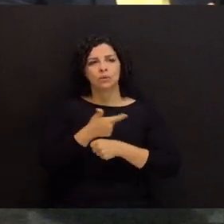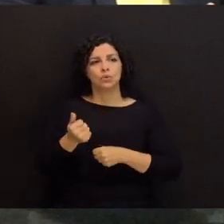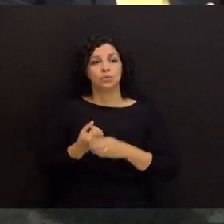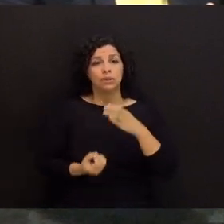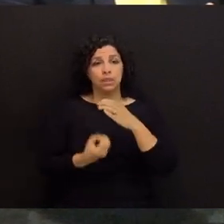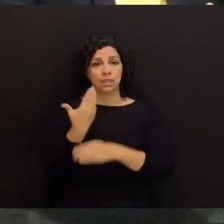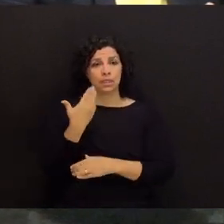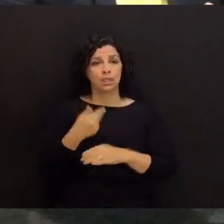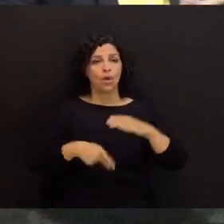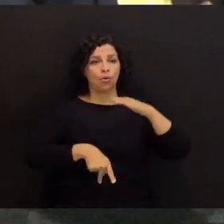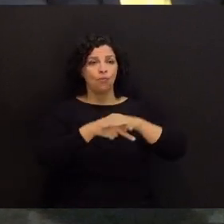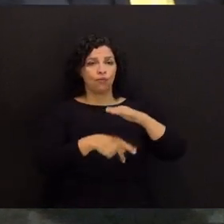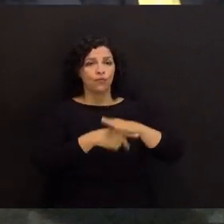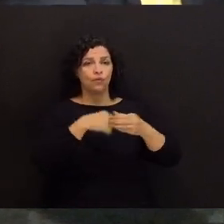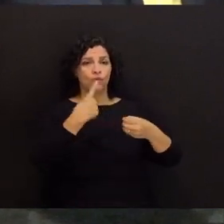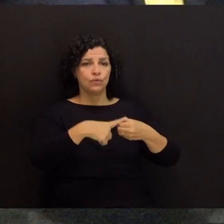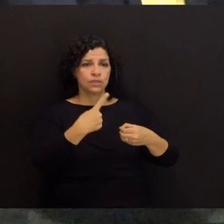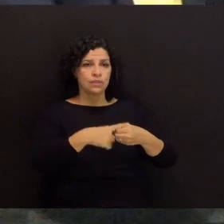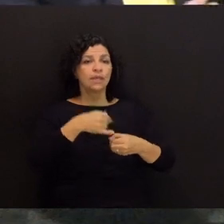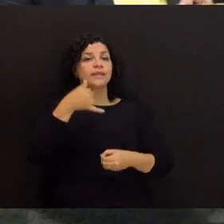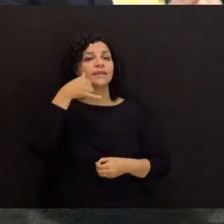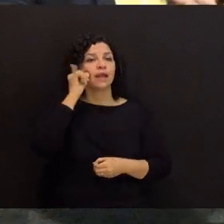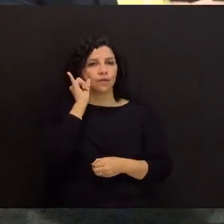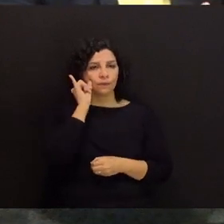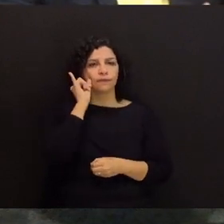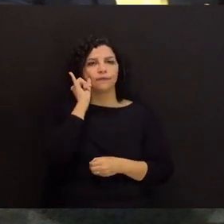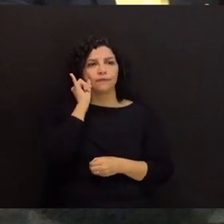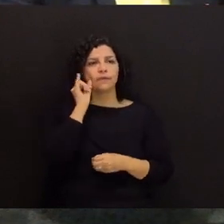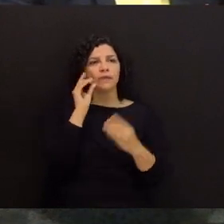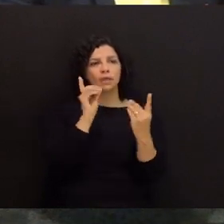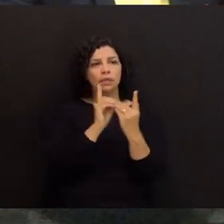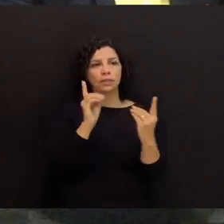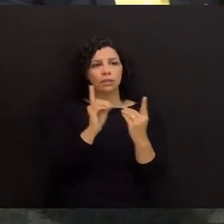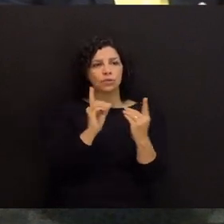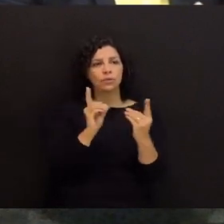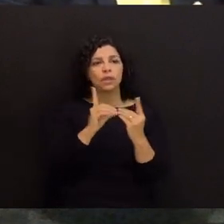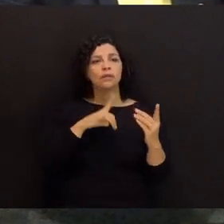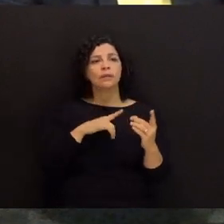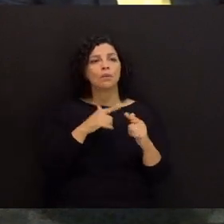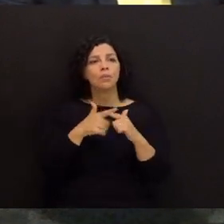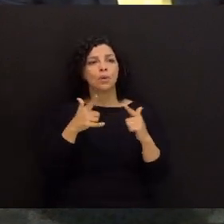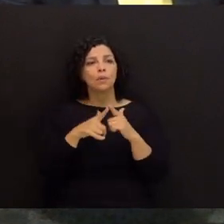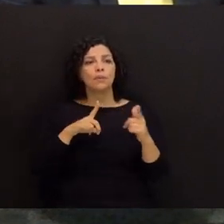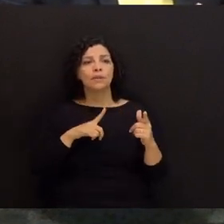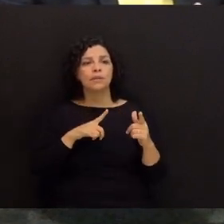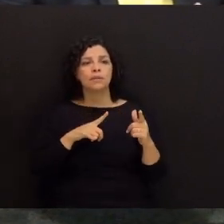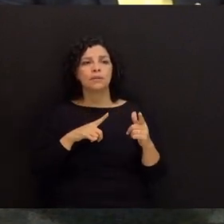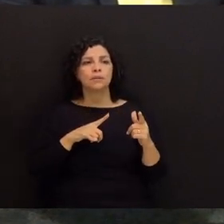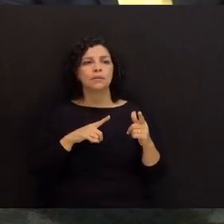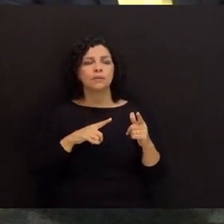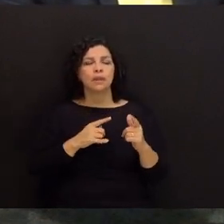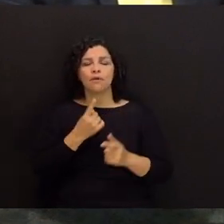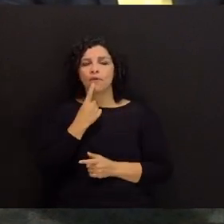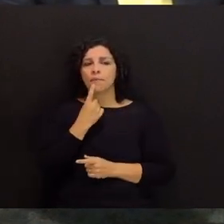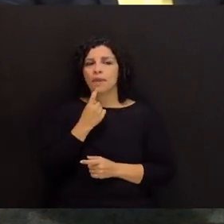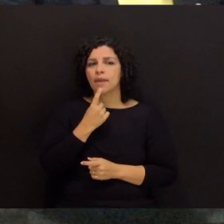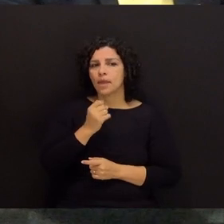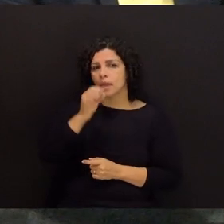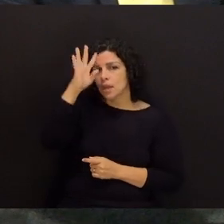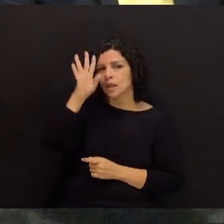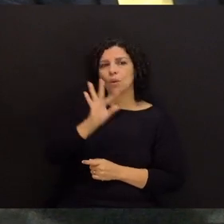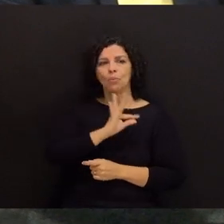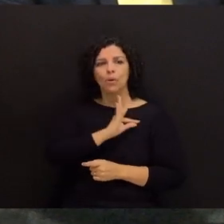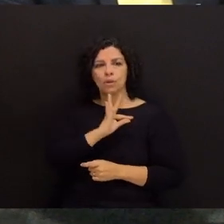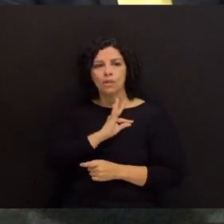o Fundo Municipal de prevenção e atendimento a sinistro da fração do Corpo de Bombeiros da Polícia Militar